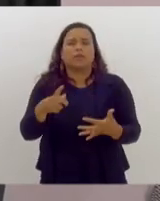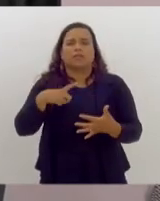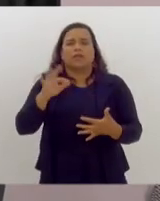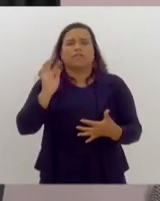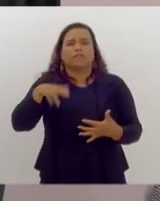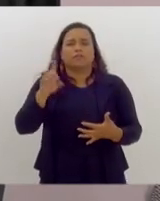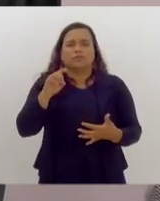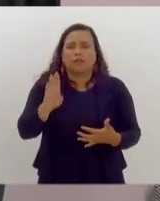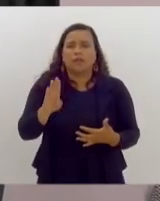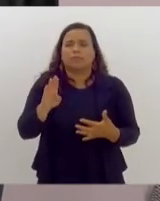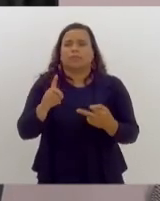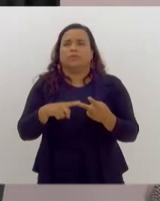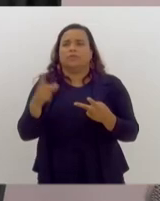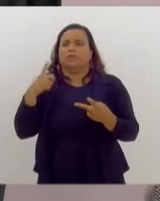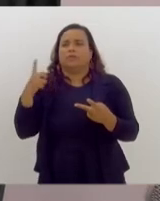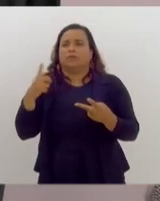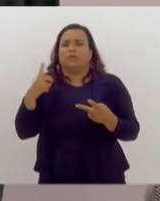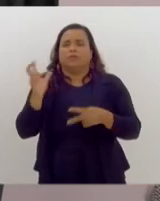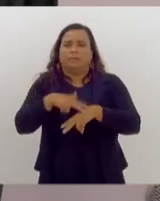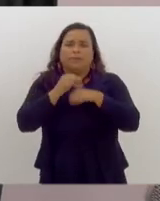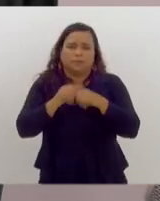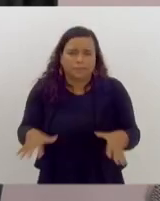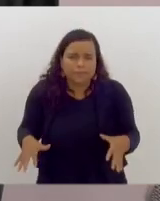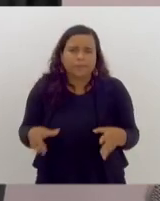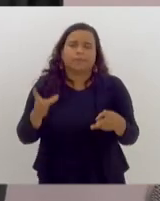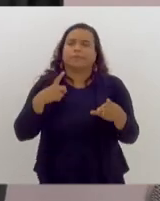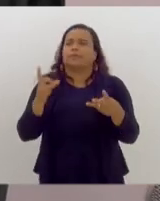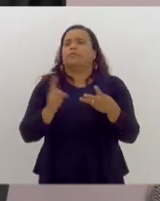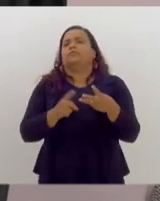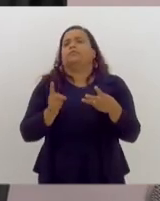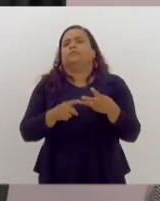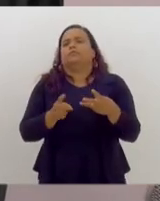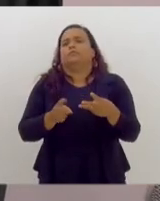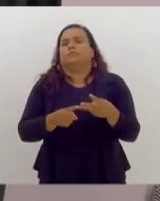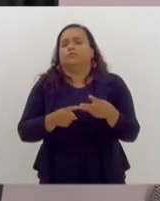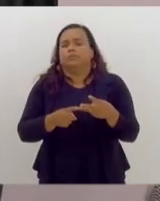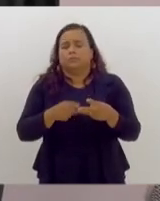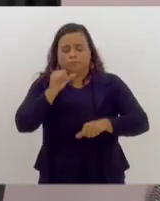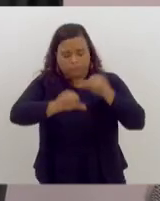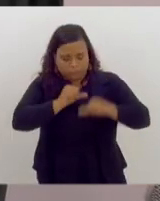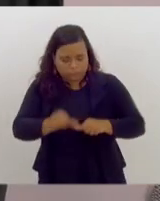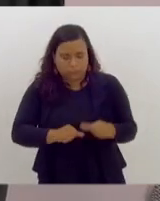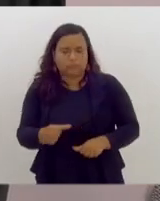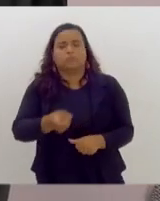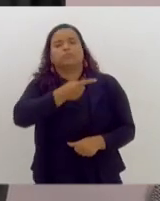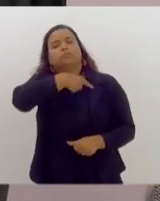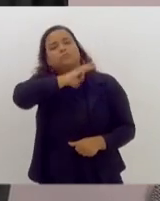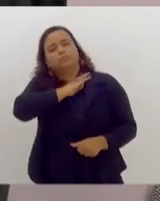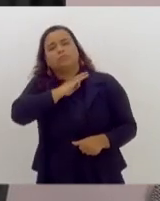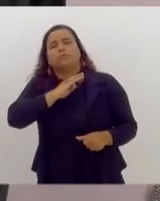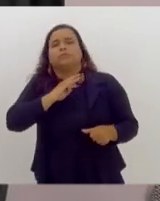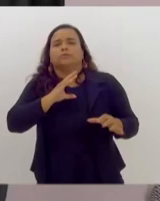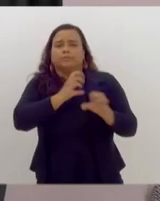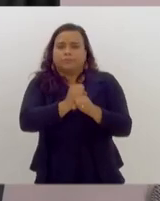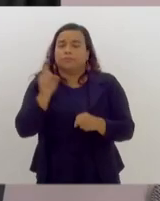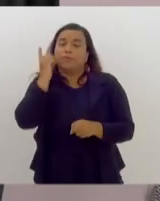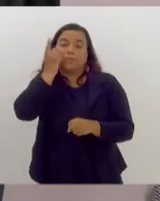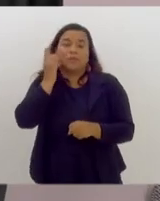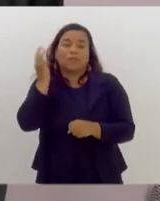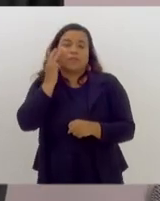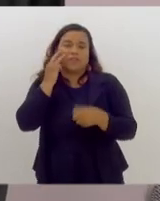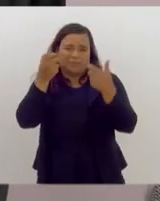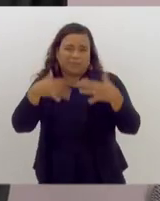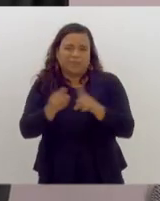Fundeb, a gente teve pandemia, a gente teve reforma do ensino médio, como complementou o deputado Valdec, tivemos